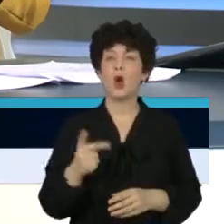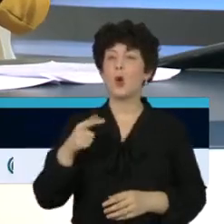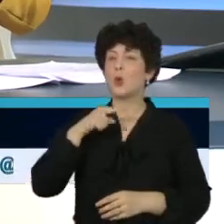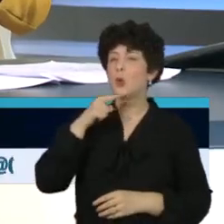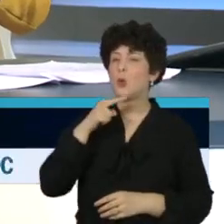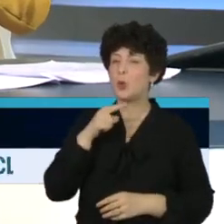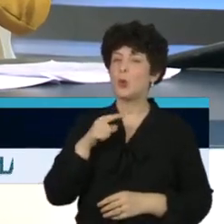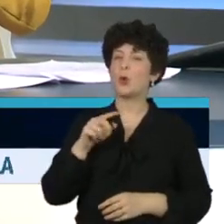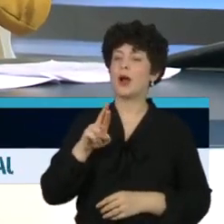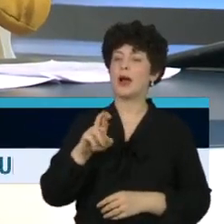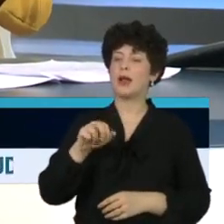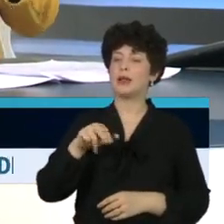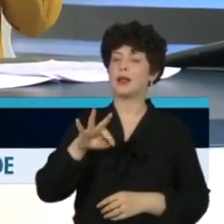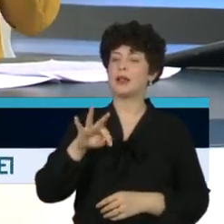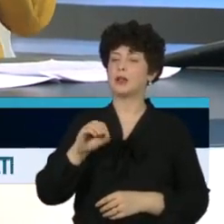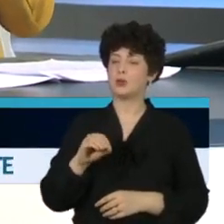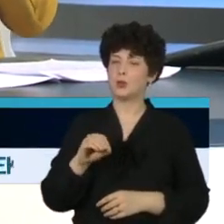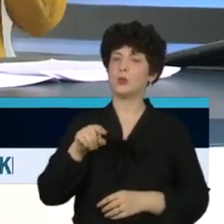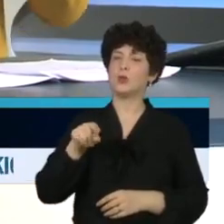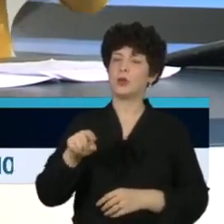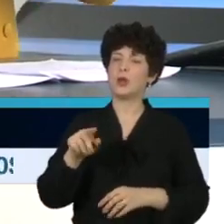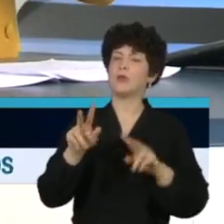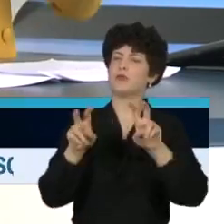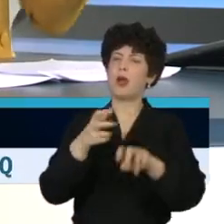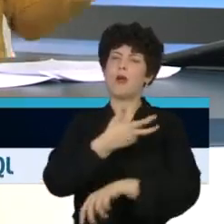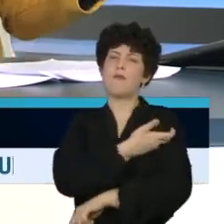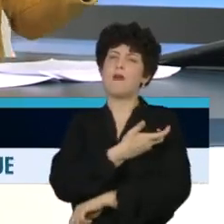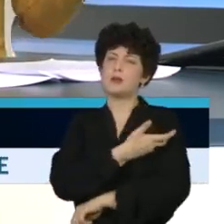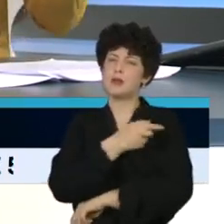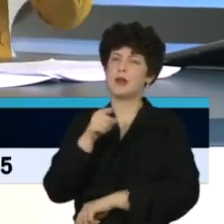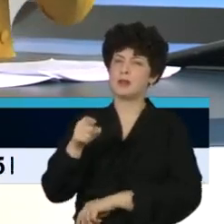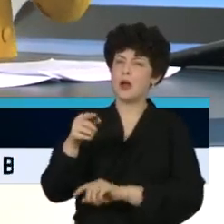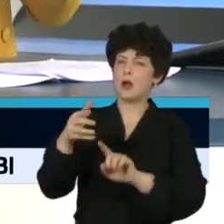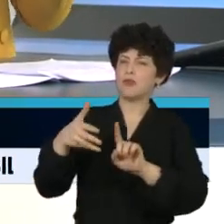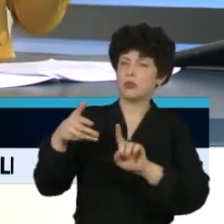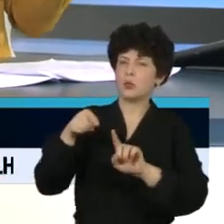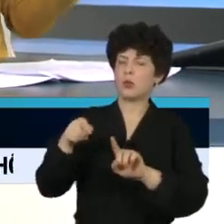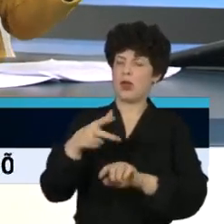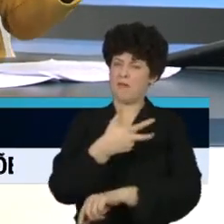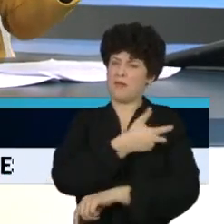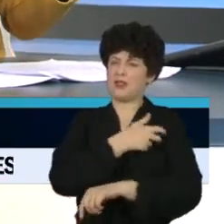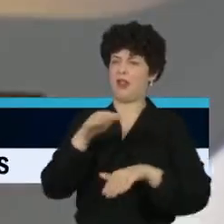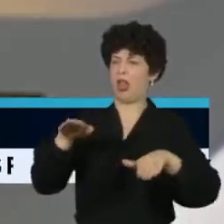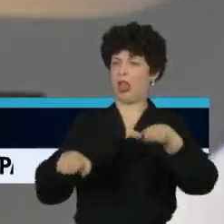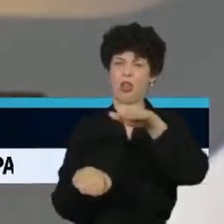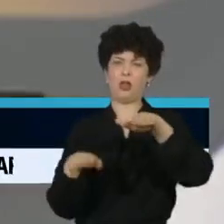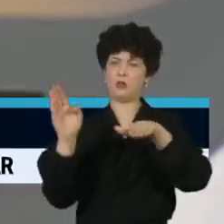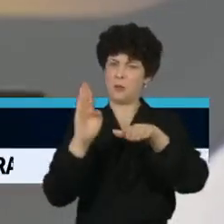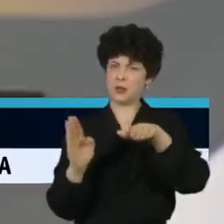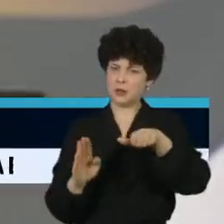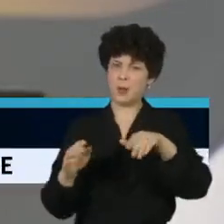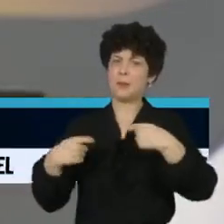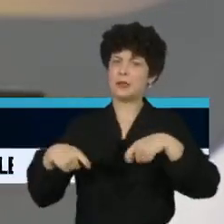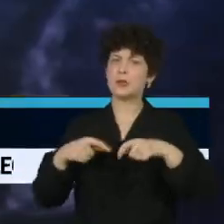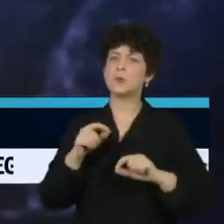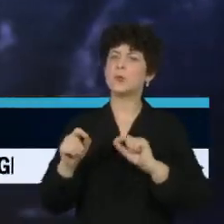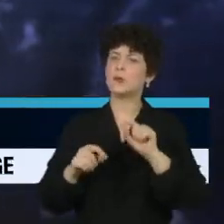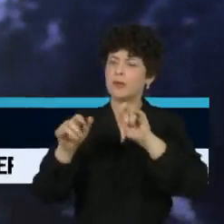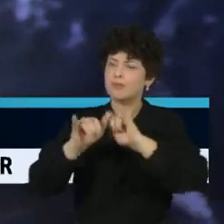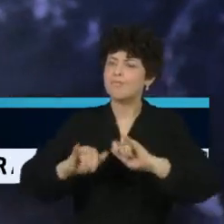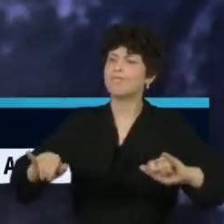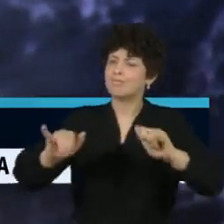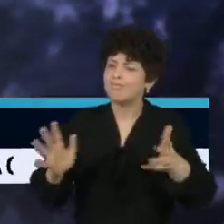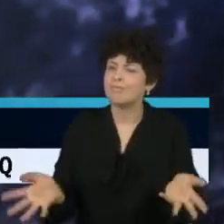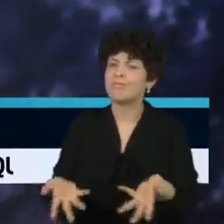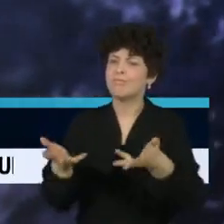Renato Kifuri tocou num ponto importante ali da vacinação. A vacinação ainda é muito desigual no Brasil? Nós deveremos fazer mais